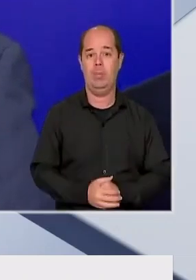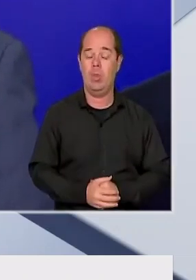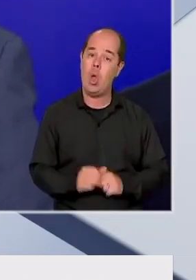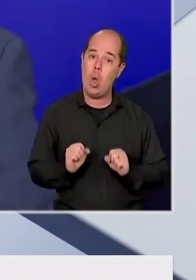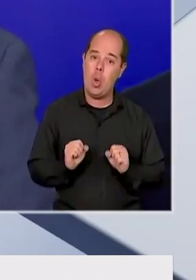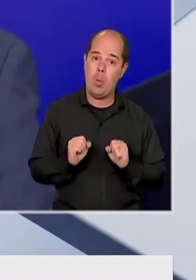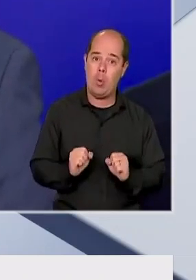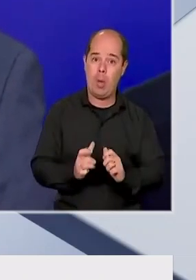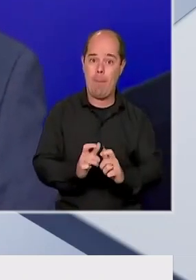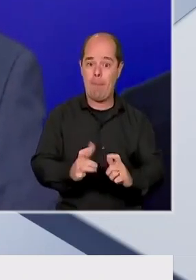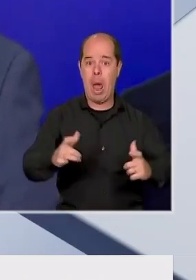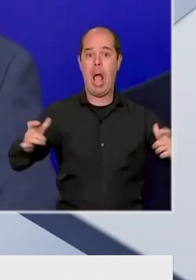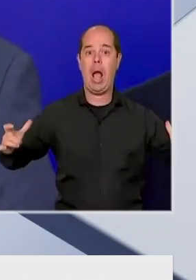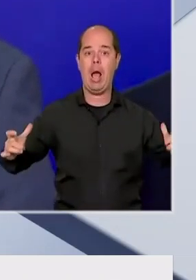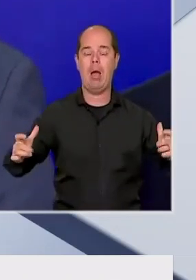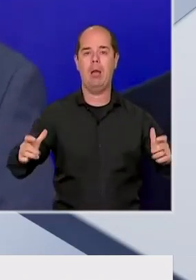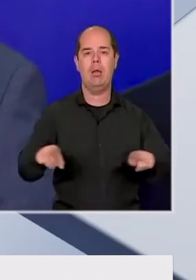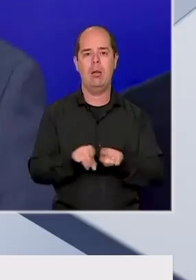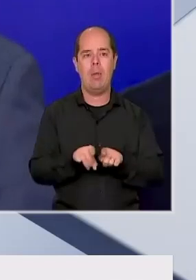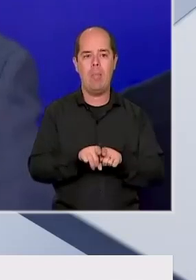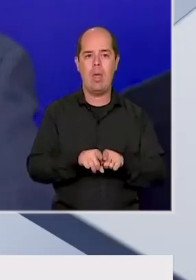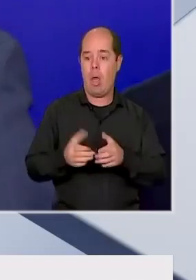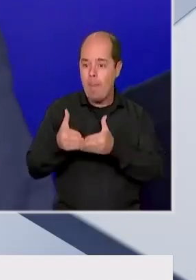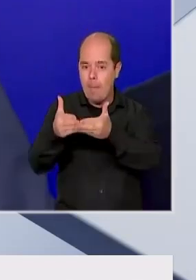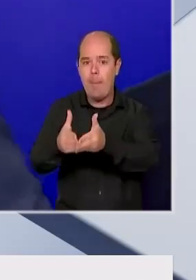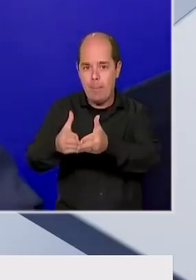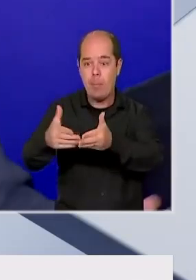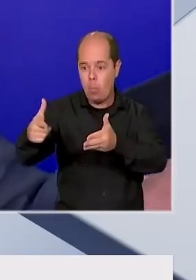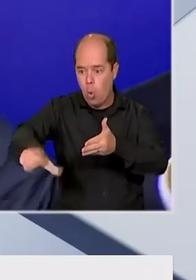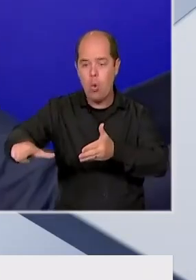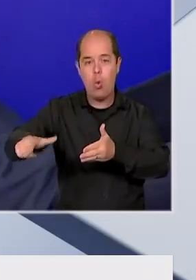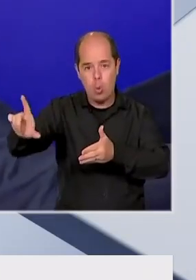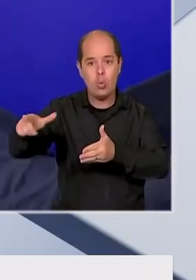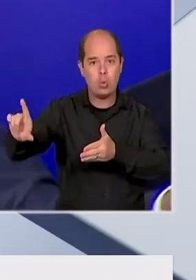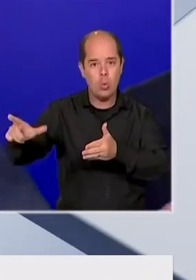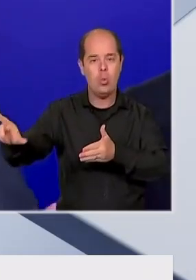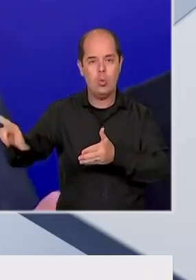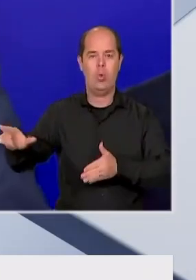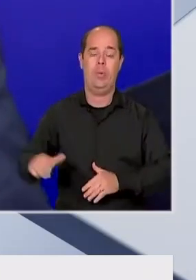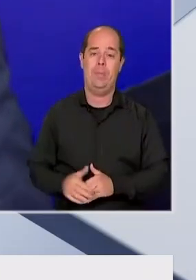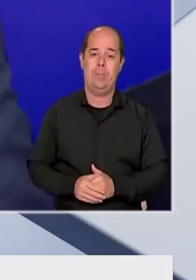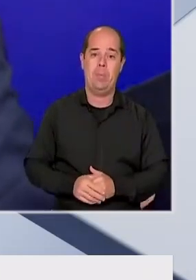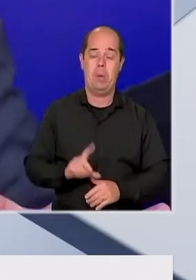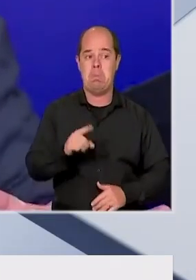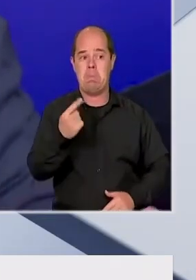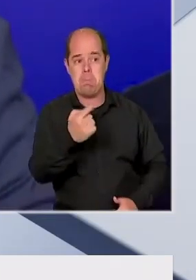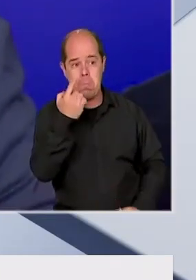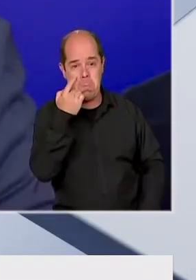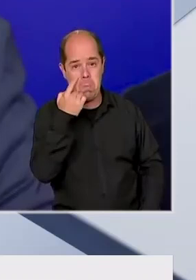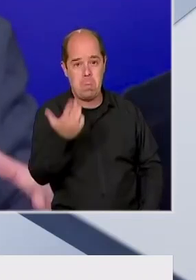paliativas e quando se chega numa situação limite e aí o governo resolve tomar uma Providência é